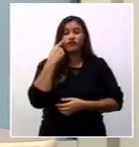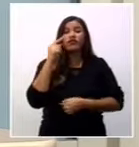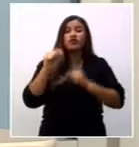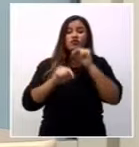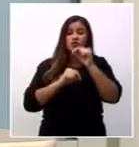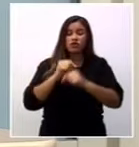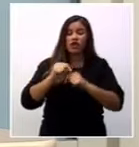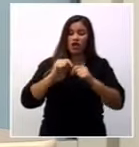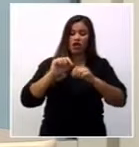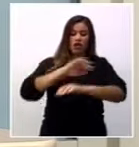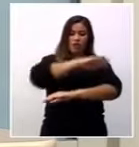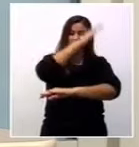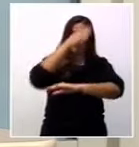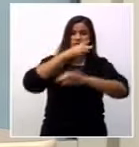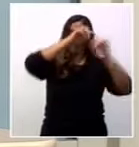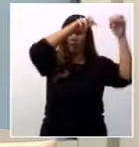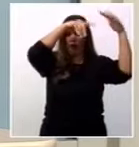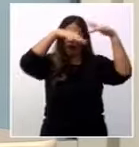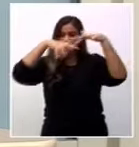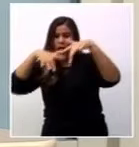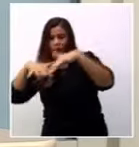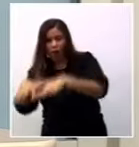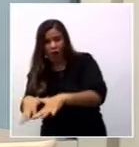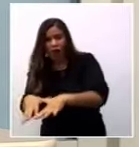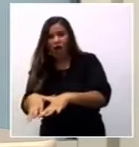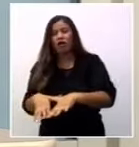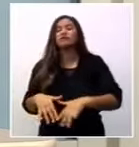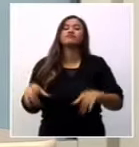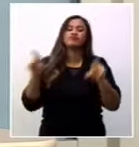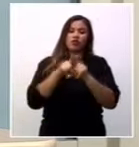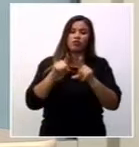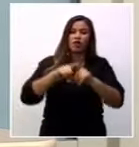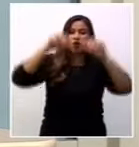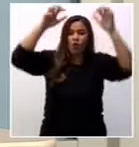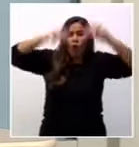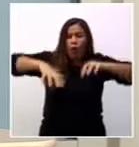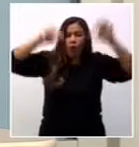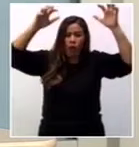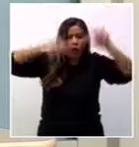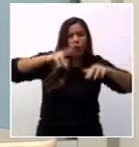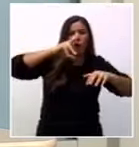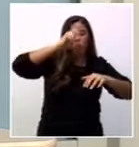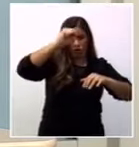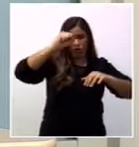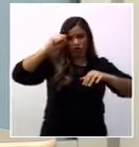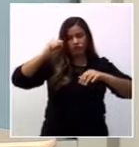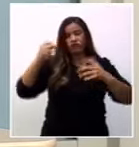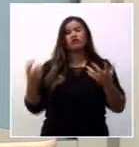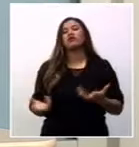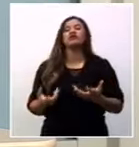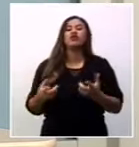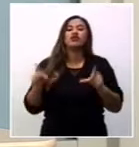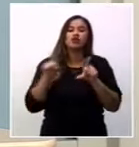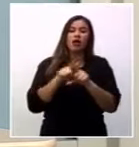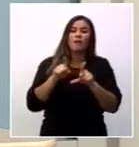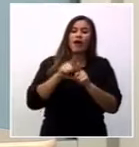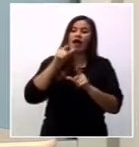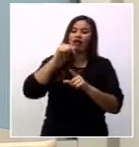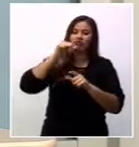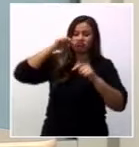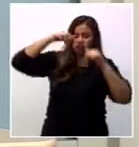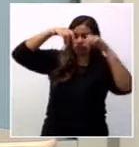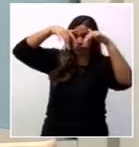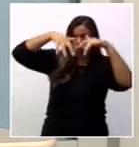um deslizamento, a questão das chuvas fortes, né, e o quanto a questão da infiltração da